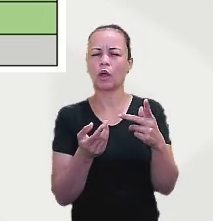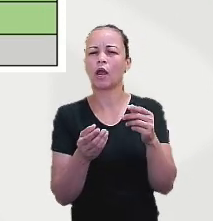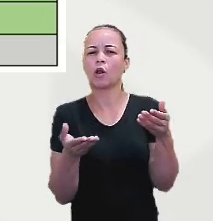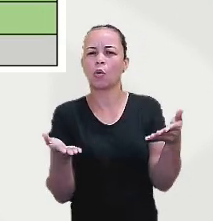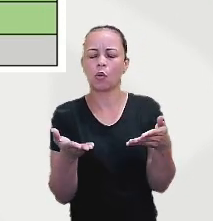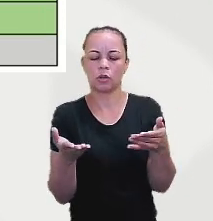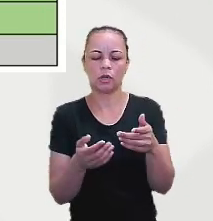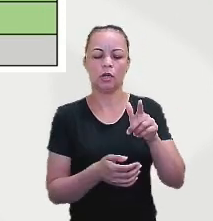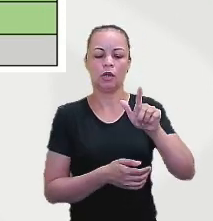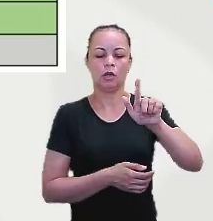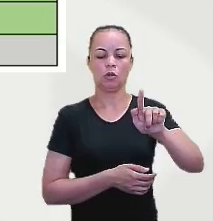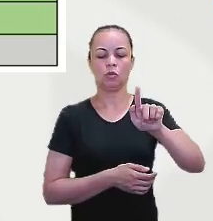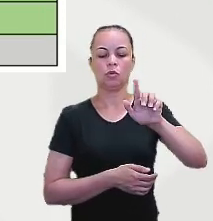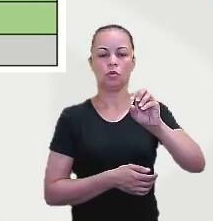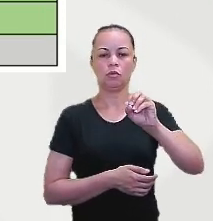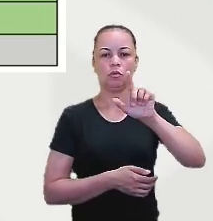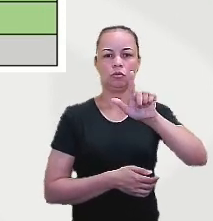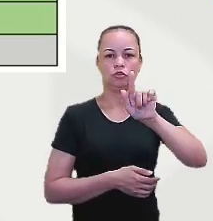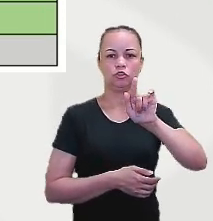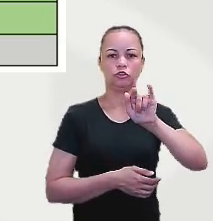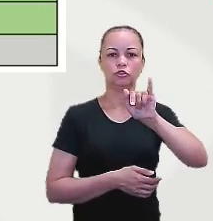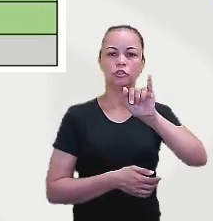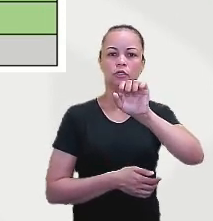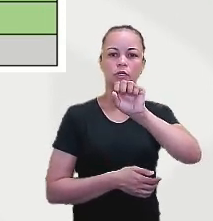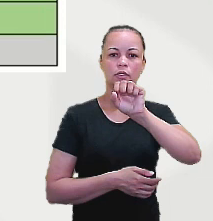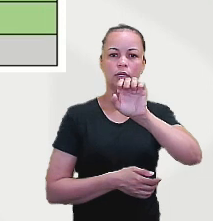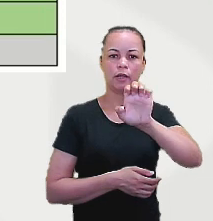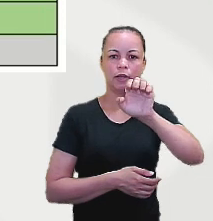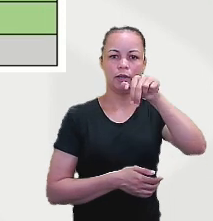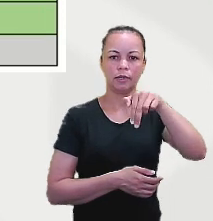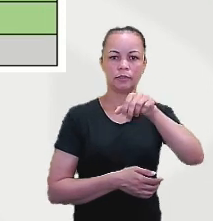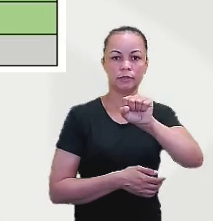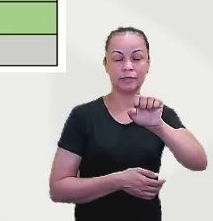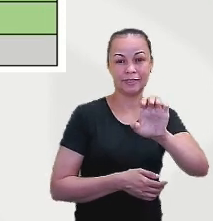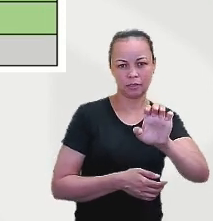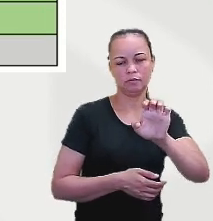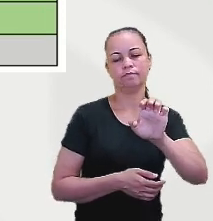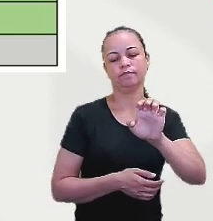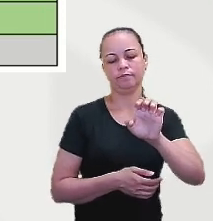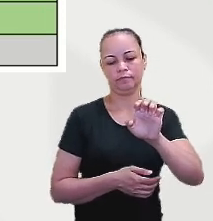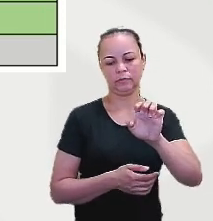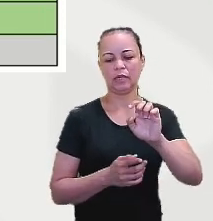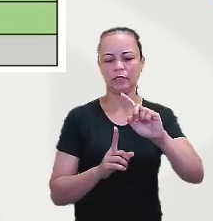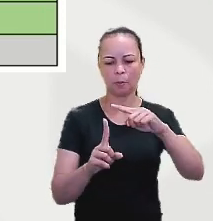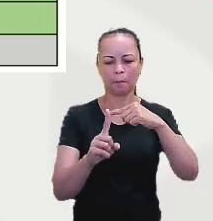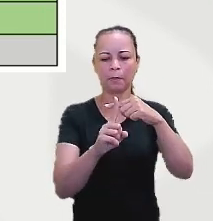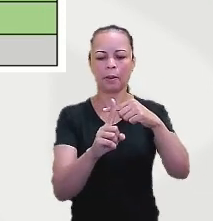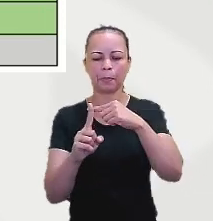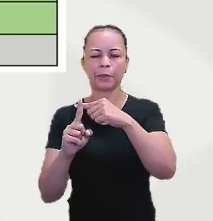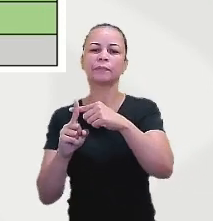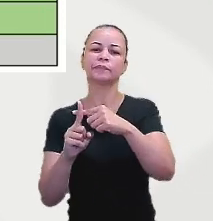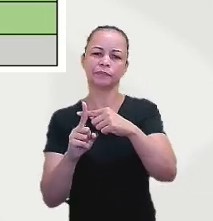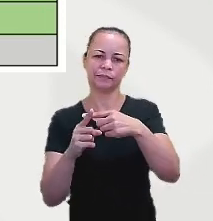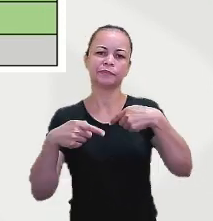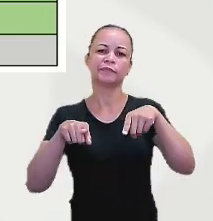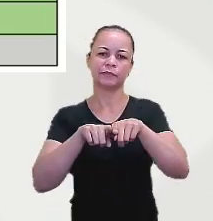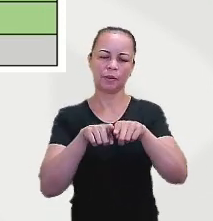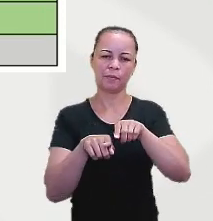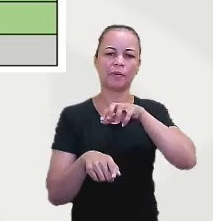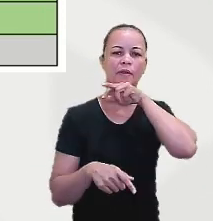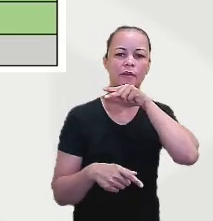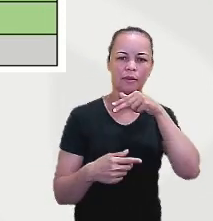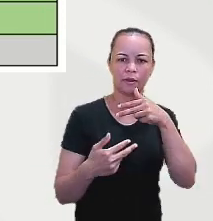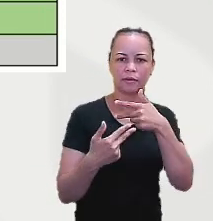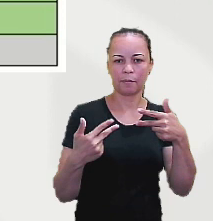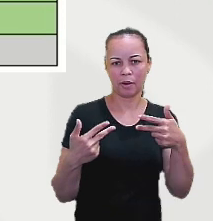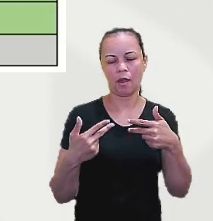de Golgiense. Fofo, né? Complexo de Golgiense. Também é uma organela que você vê tanto na célula